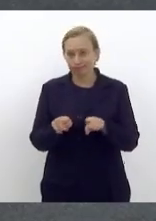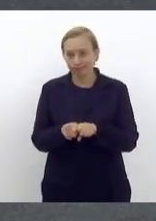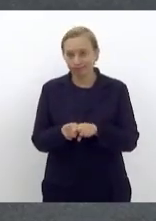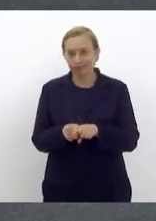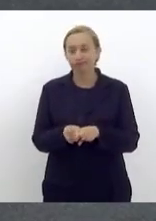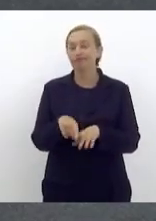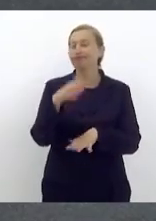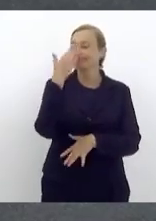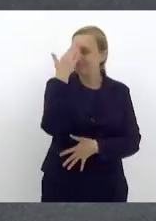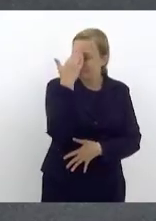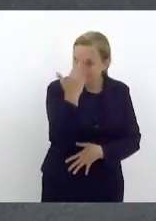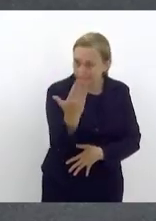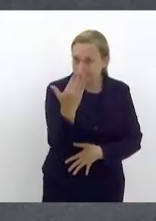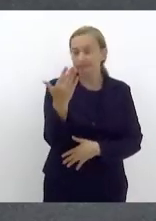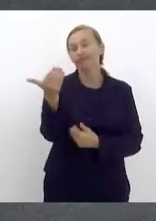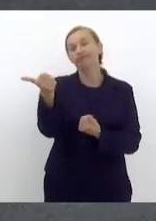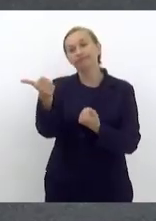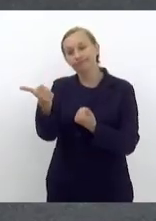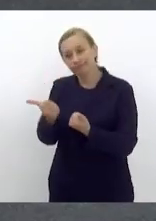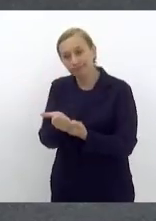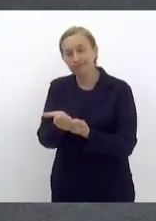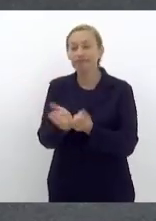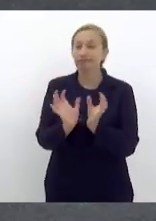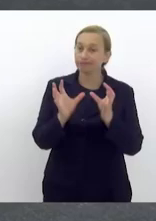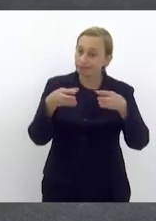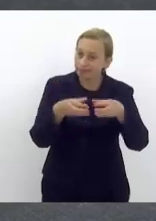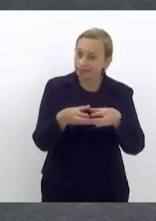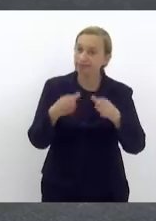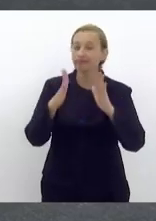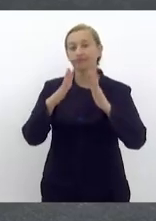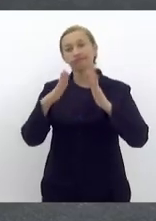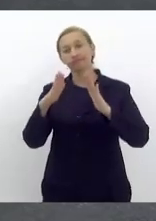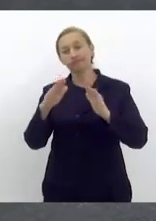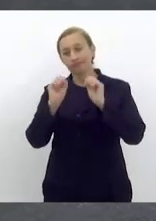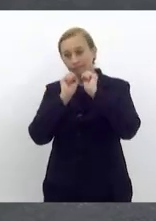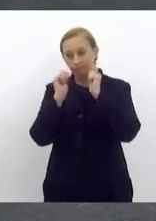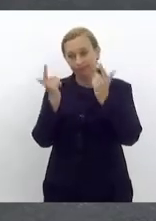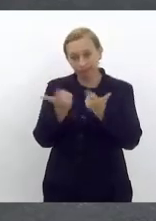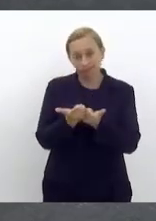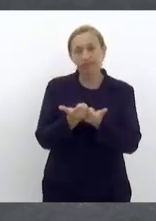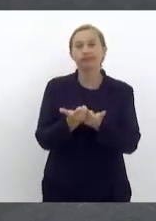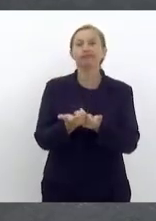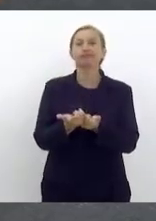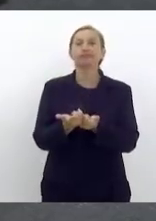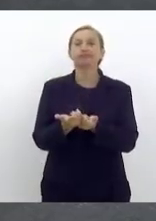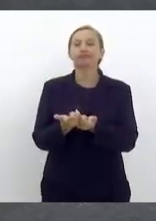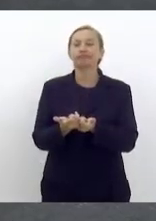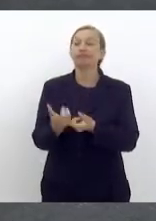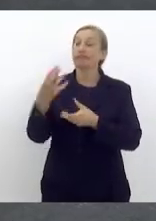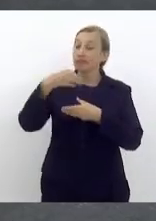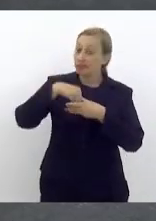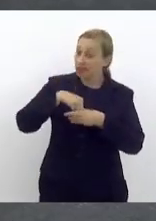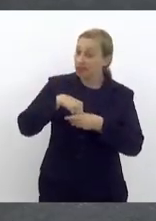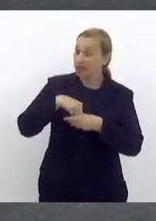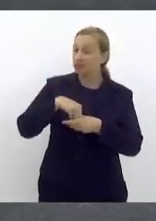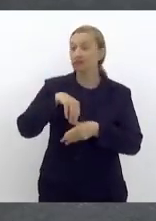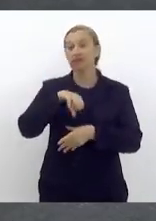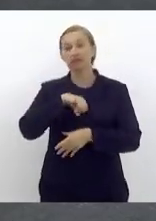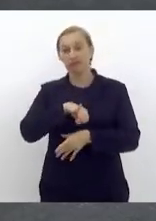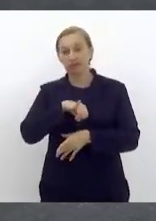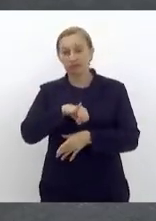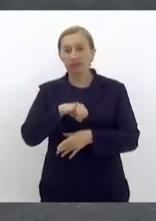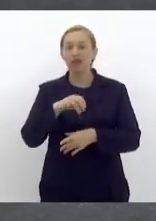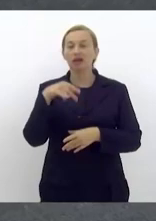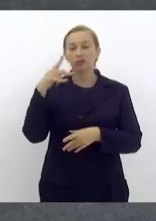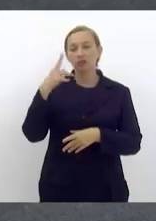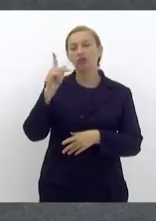um agradecimento pelo apoio do conjunto, né, desta casa em trazer para dentro de si essa política que é